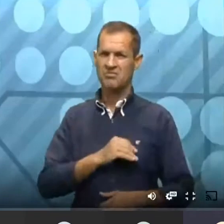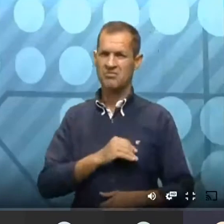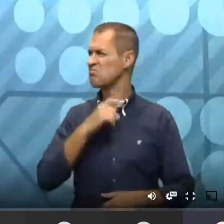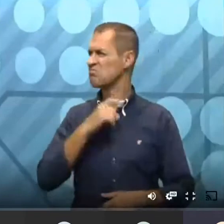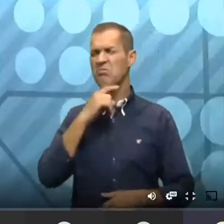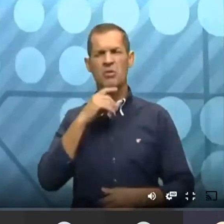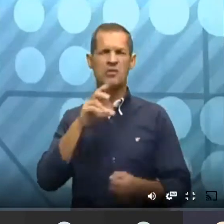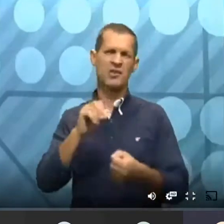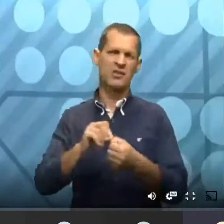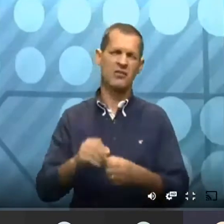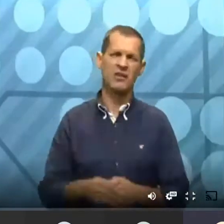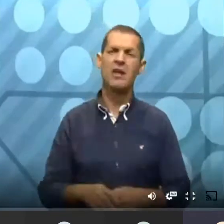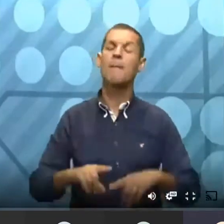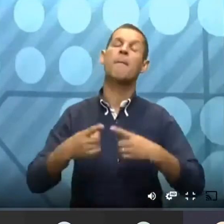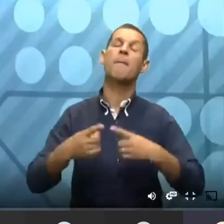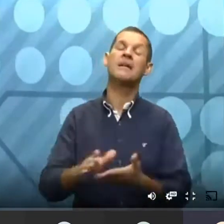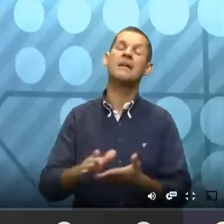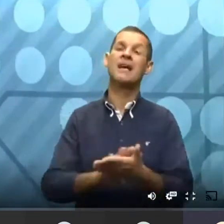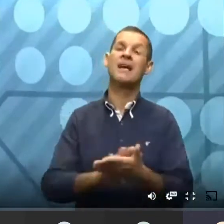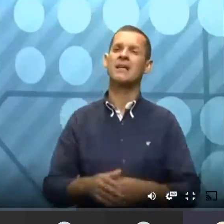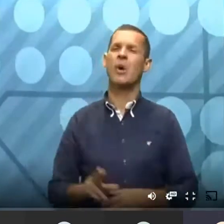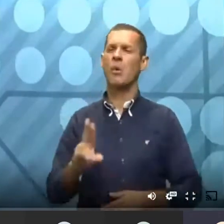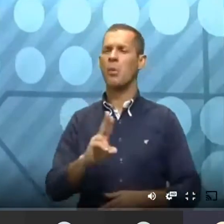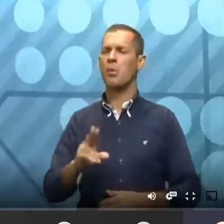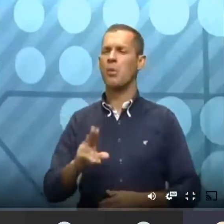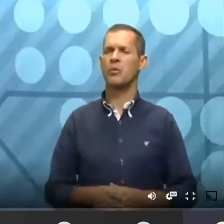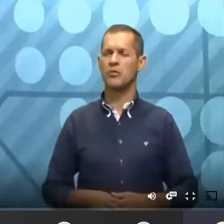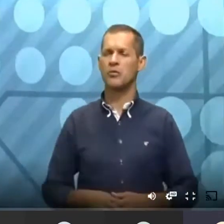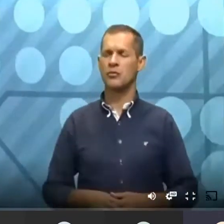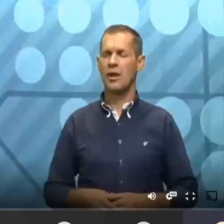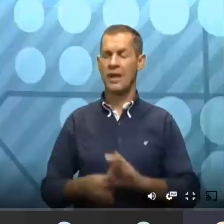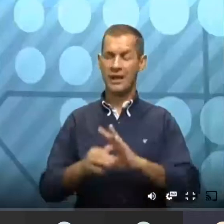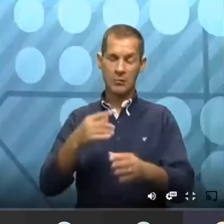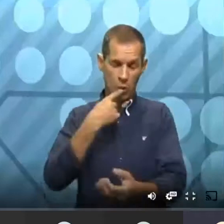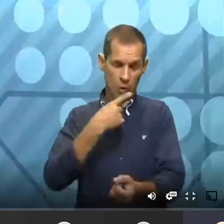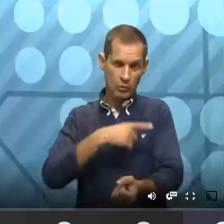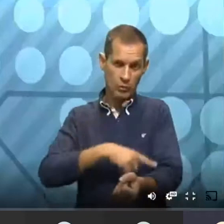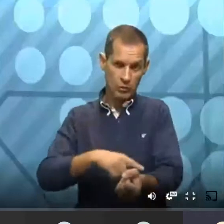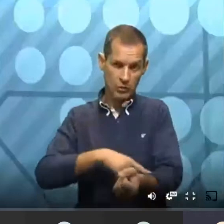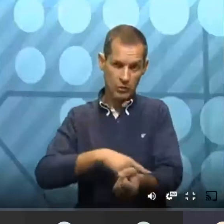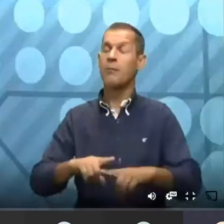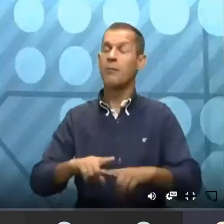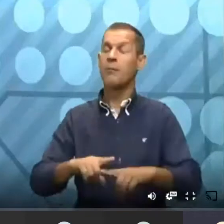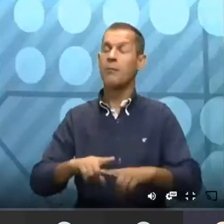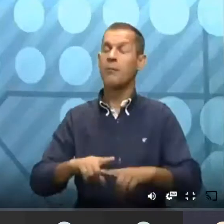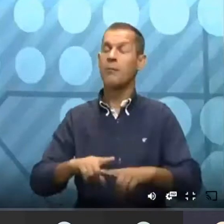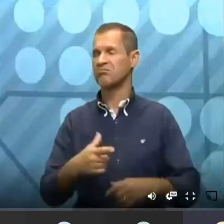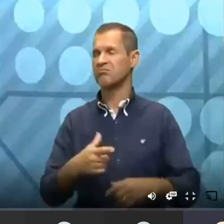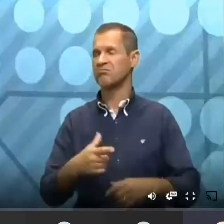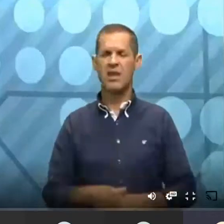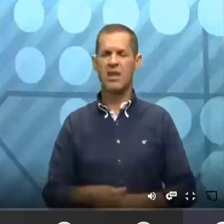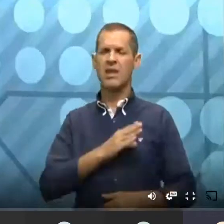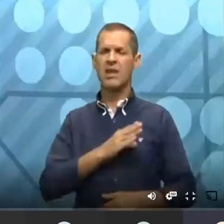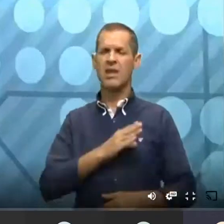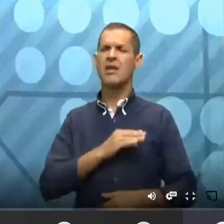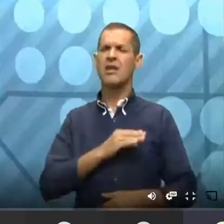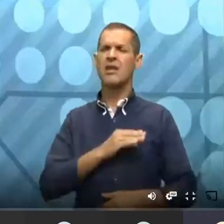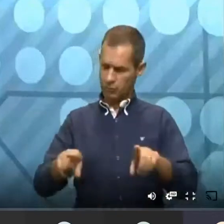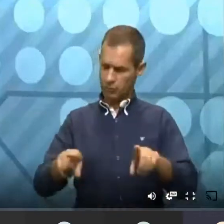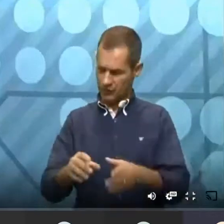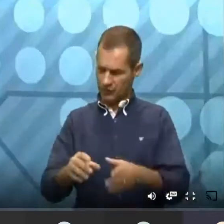ela não vai conseguir realizar mais a ejeção do sangue. E no caso da outra área que não está infartada, ela